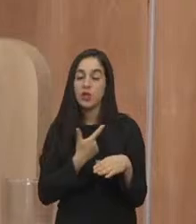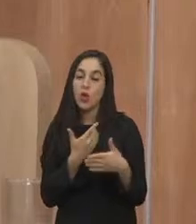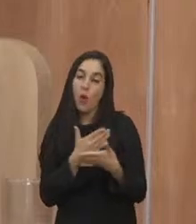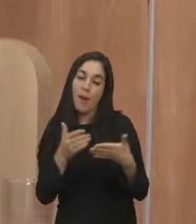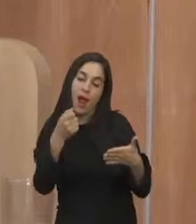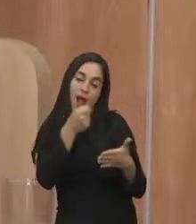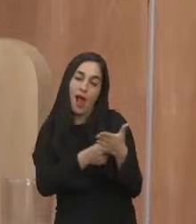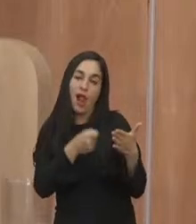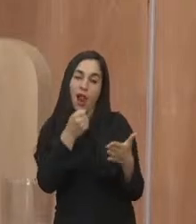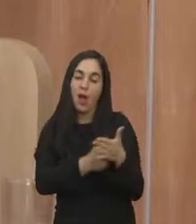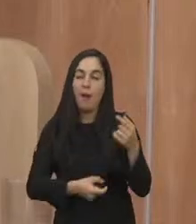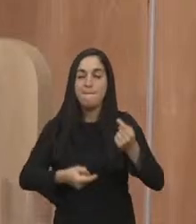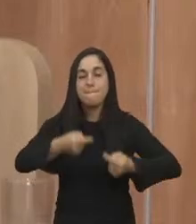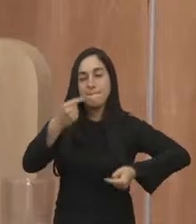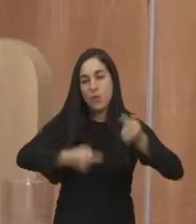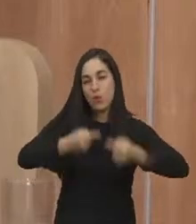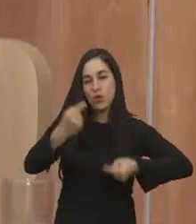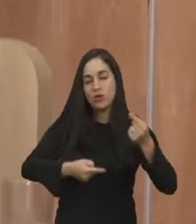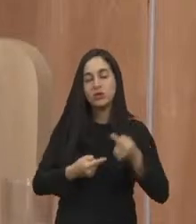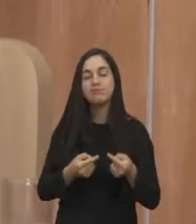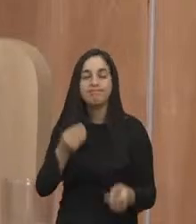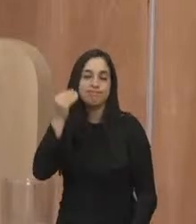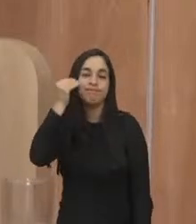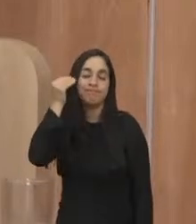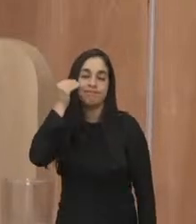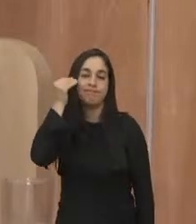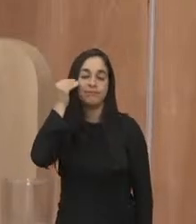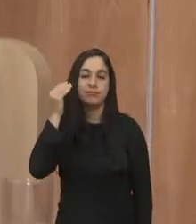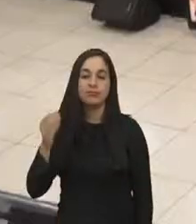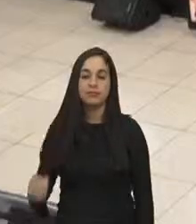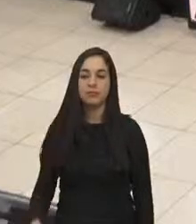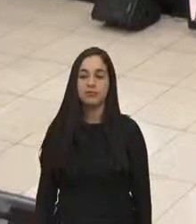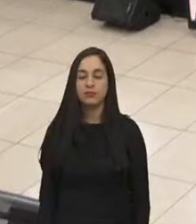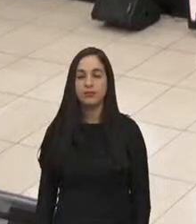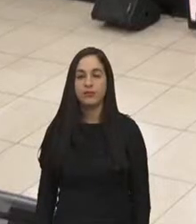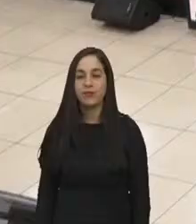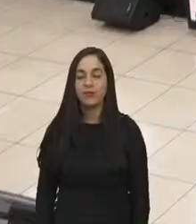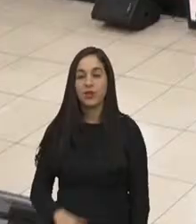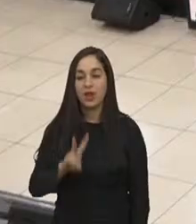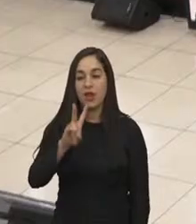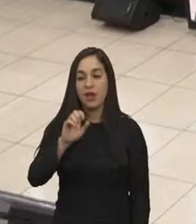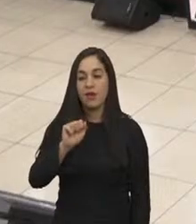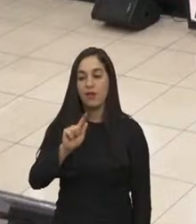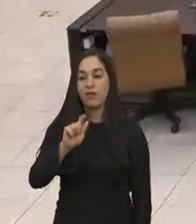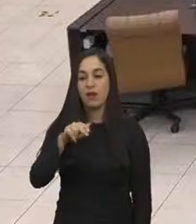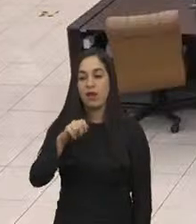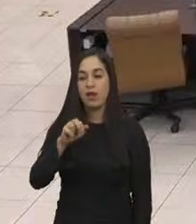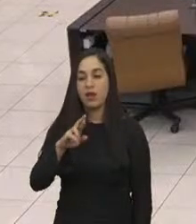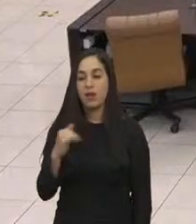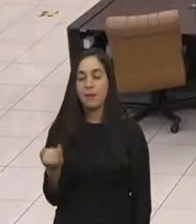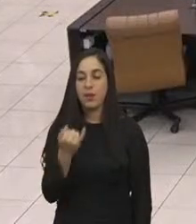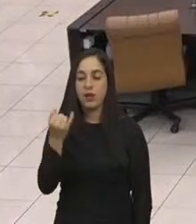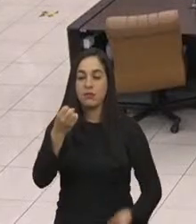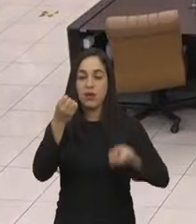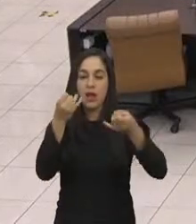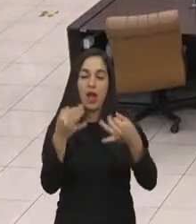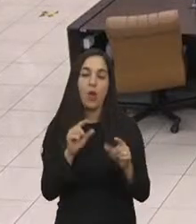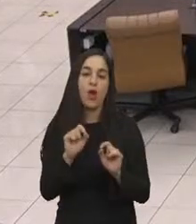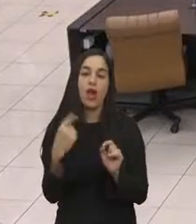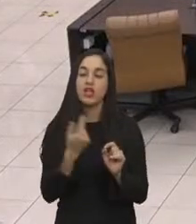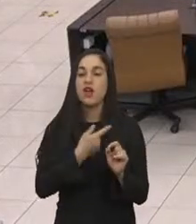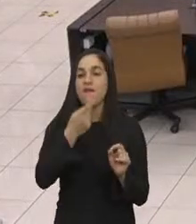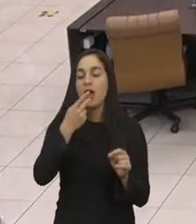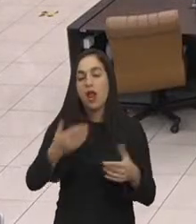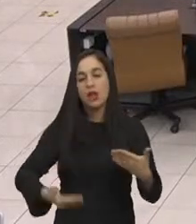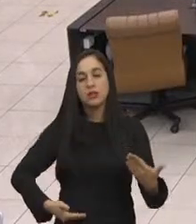políticas para correr atrás. Wagner, acho que é importante deixar claro também que a gente fala tanto em questão de servidores,